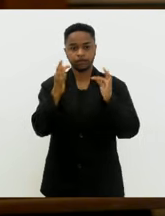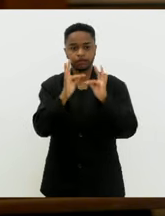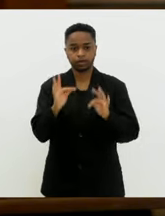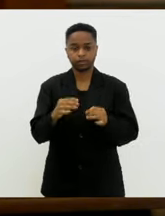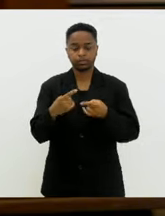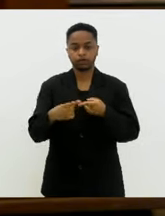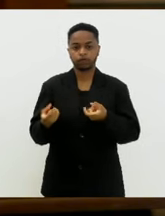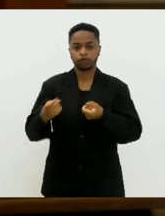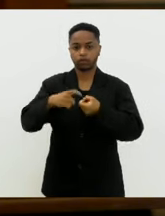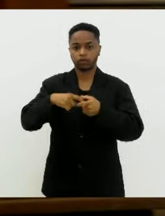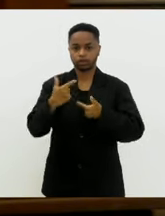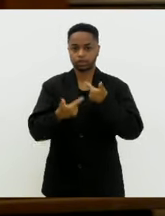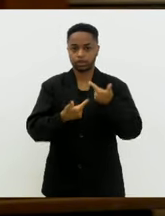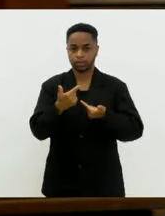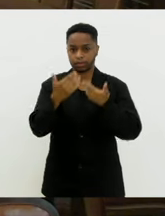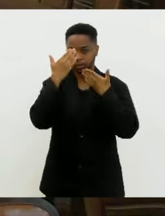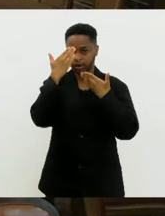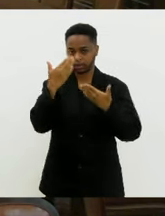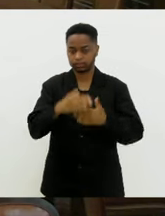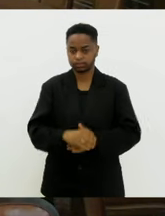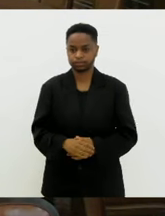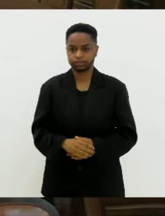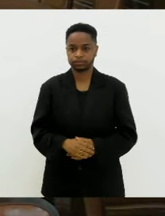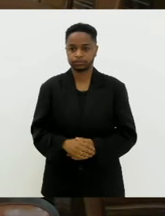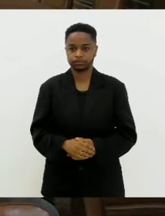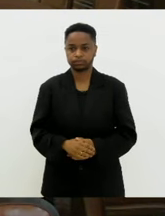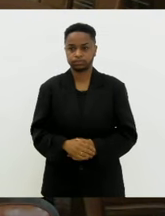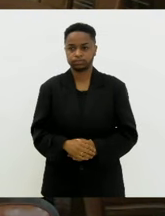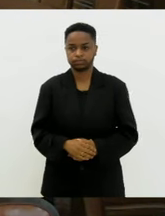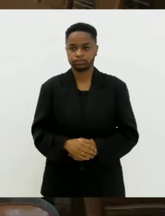aos trabalhos. Muito obrigada.